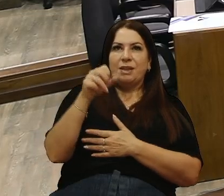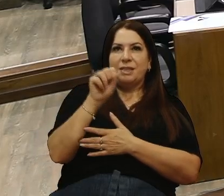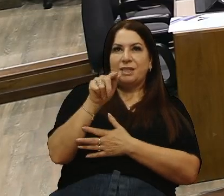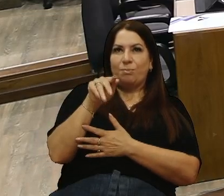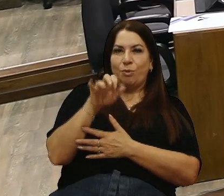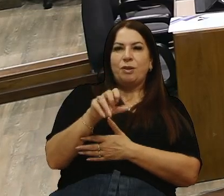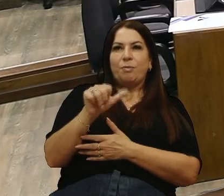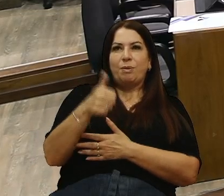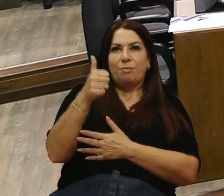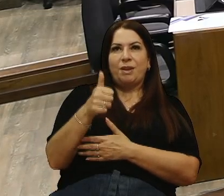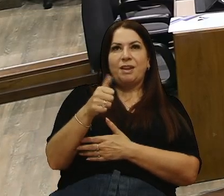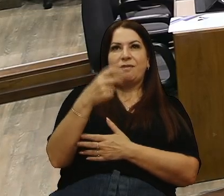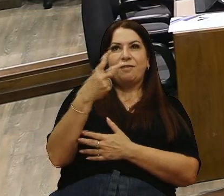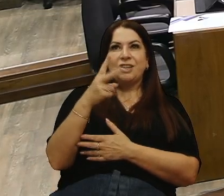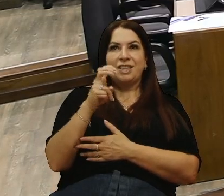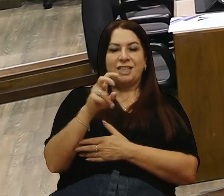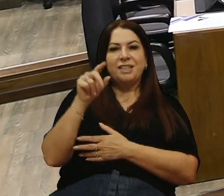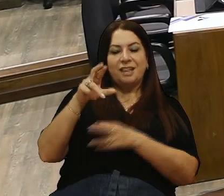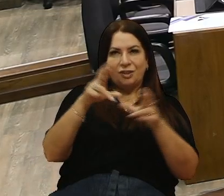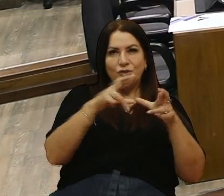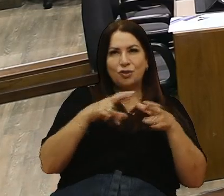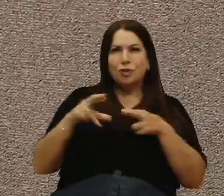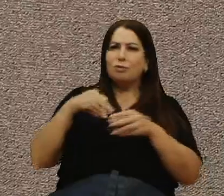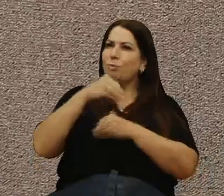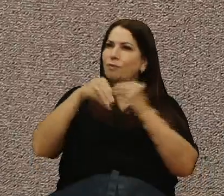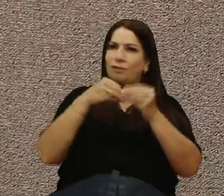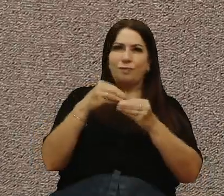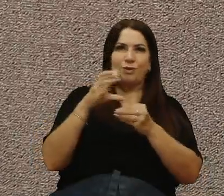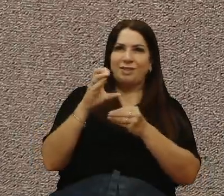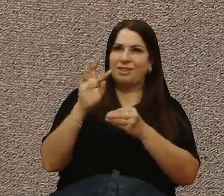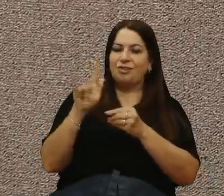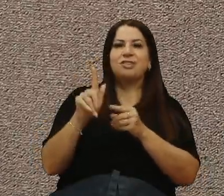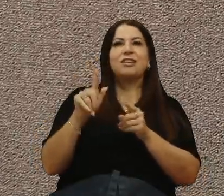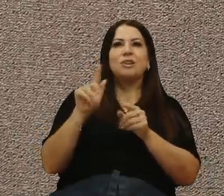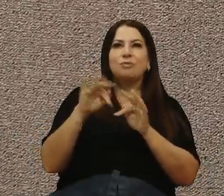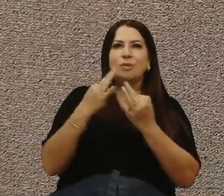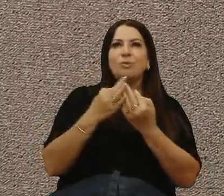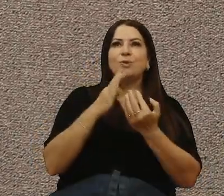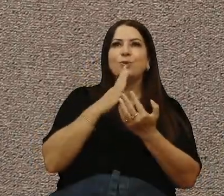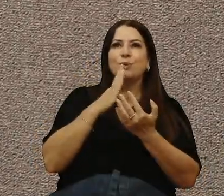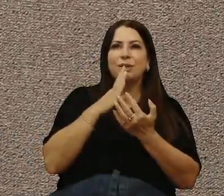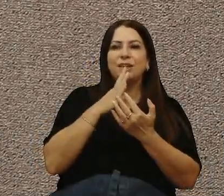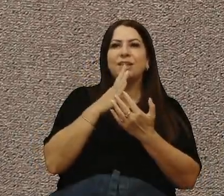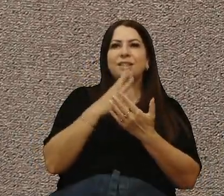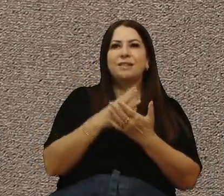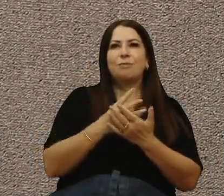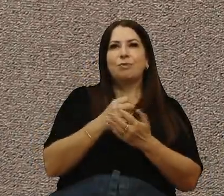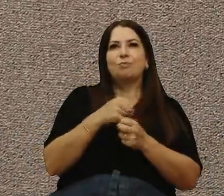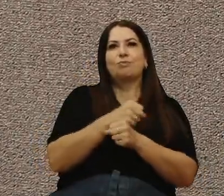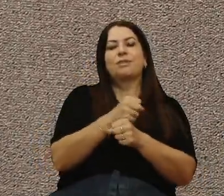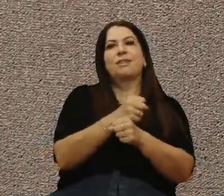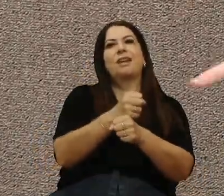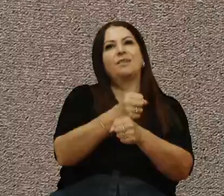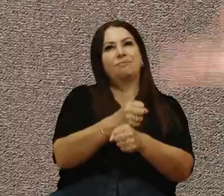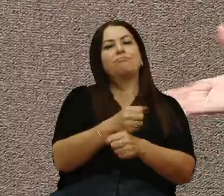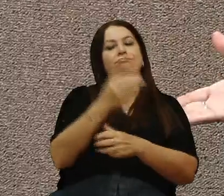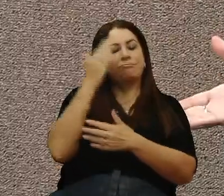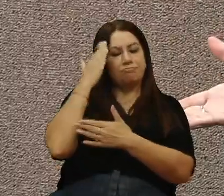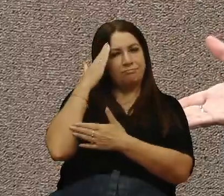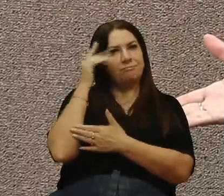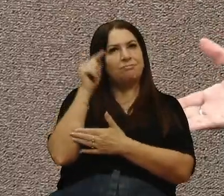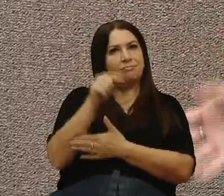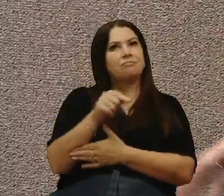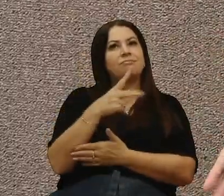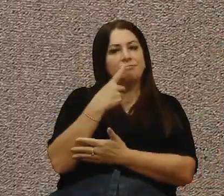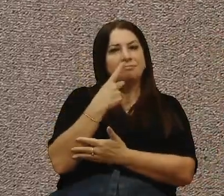regional aqui, né, da 25ª região. A gente sempre esteve muito envolvido. Então, é uma família que eu conheço, o Gilmar e a Simone, há muito tempo e sei disso que o senhor